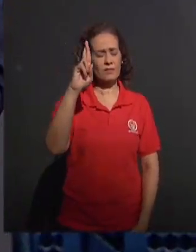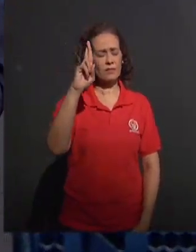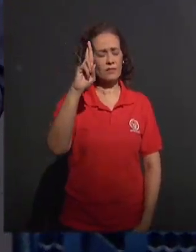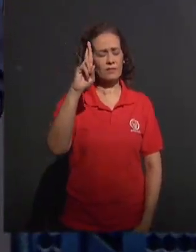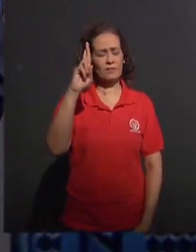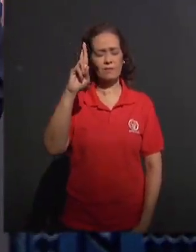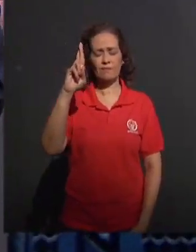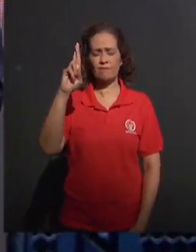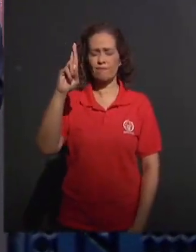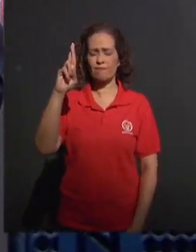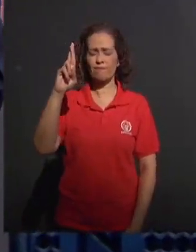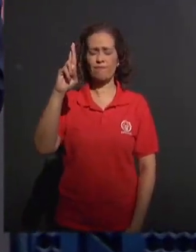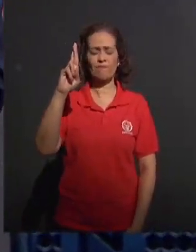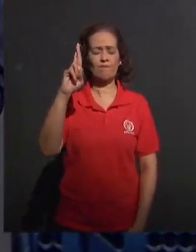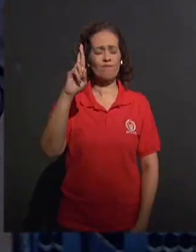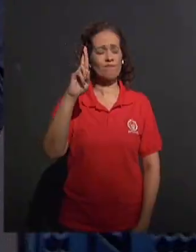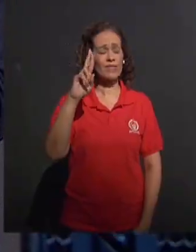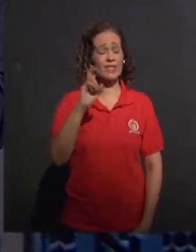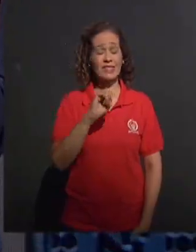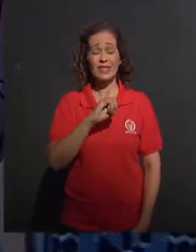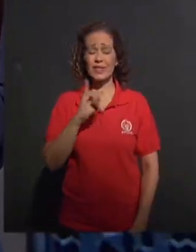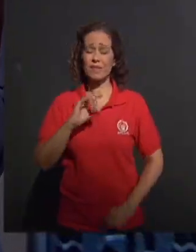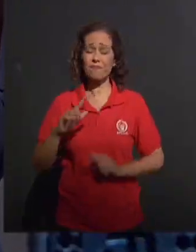Se o Senhor não fizer, ó Pai,